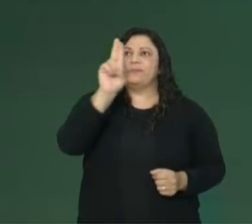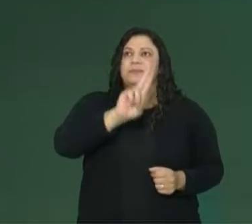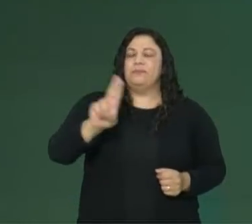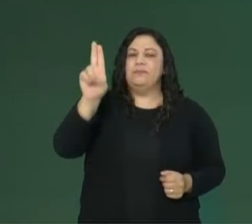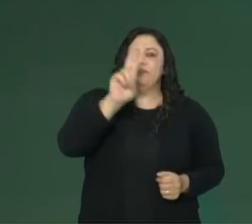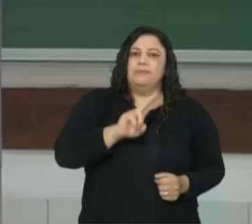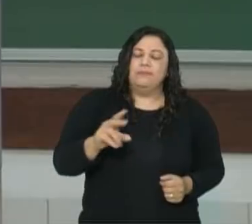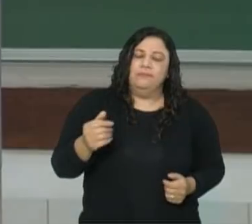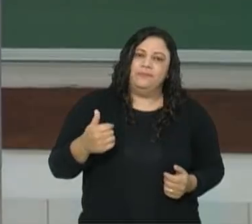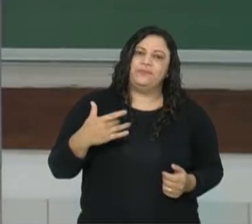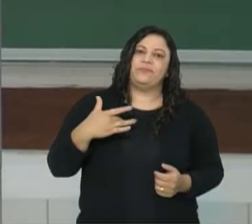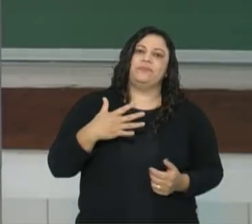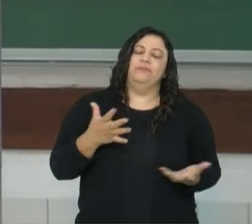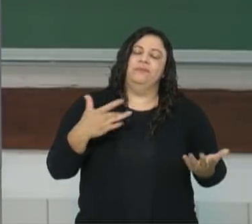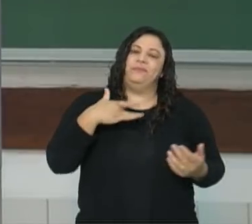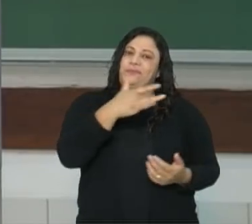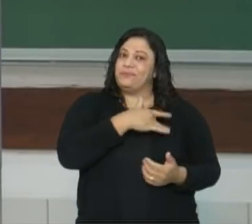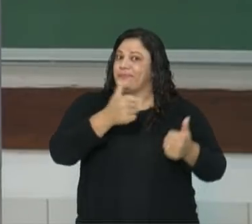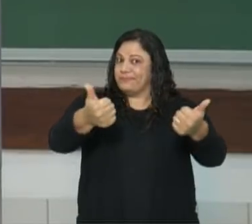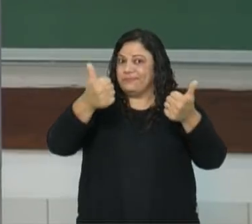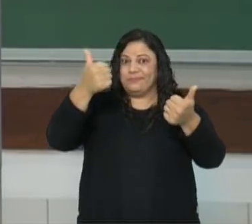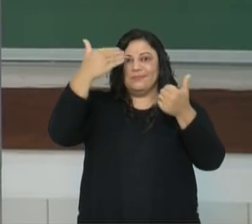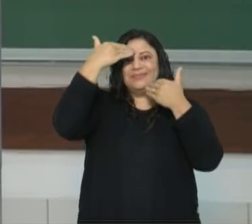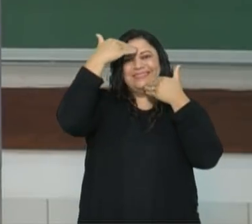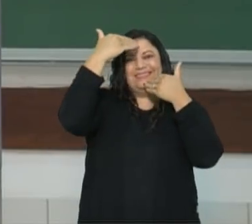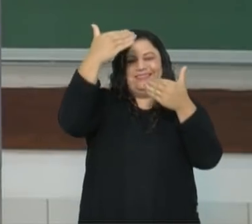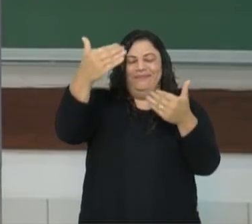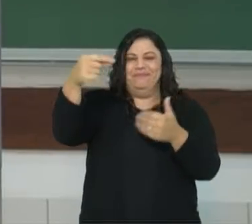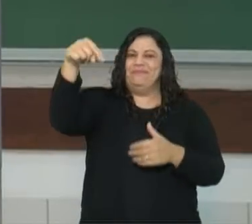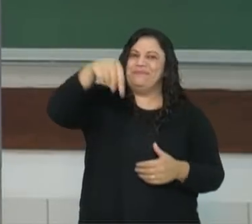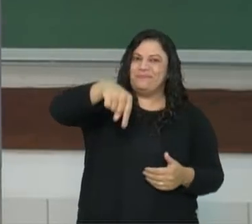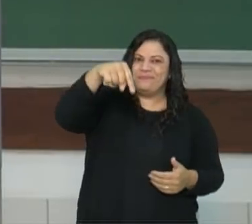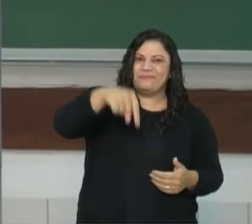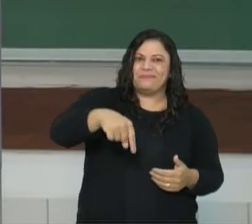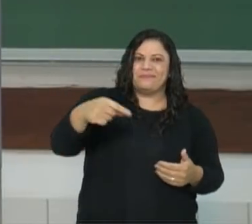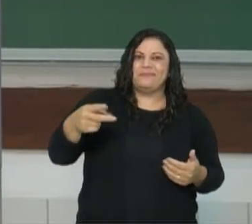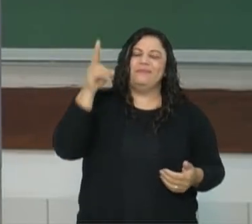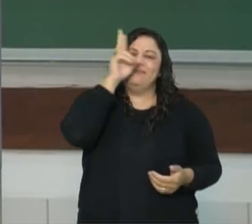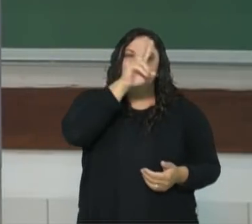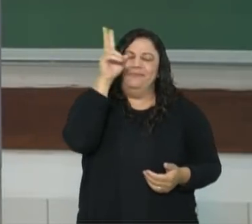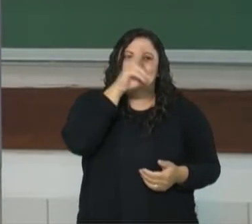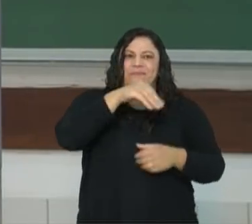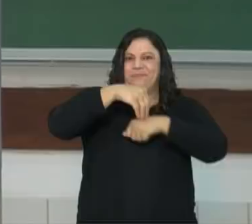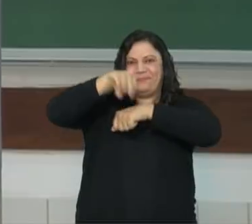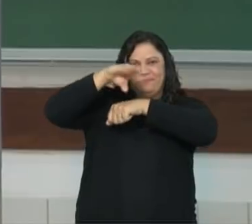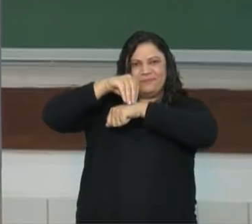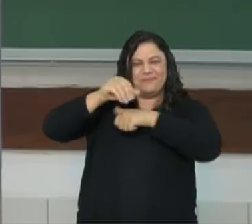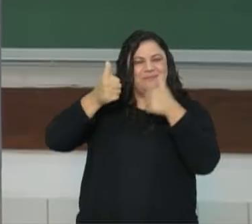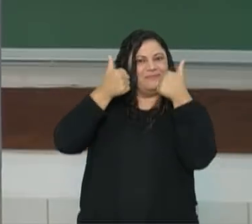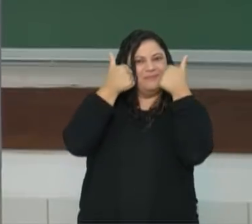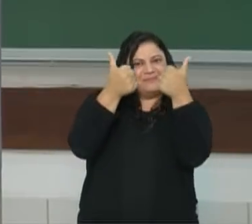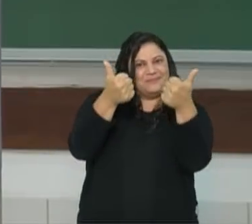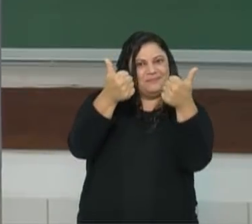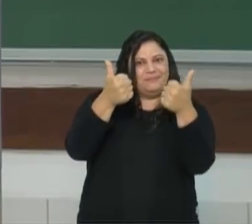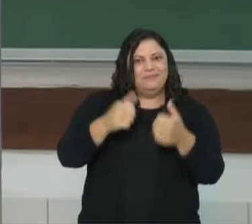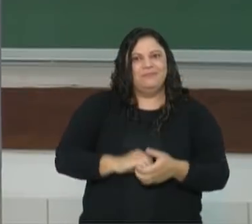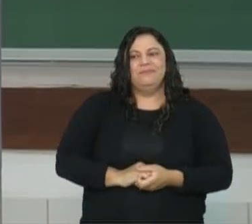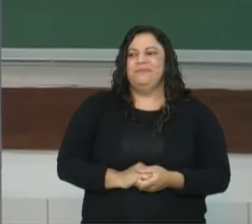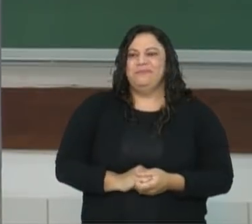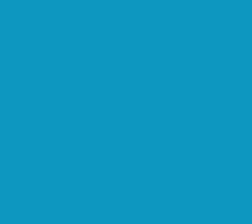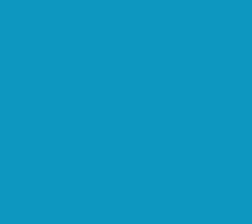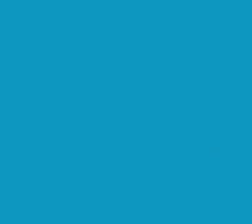uma quarentena e bem. Obrigado por estar nessa aula. Lembre-se dos recados e dos pedidos. E até a próxima. Tchau.